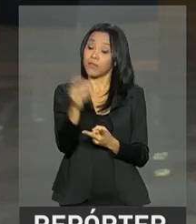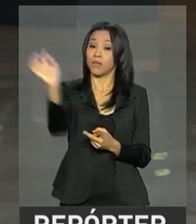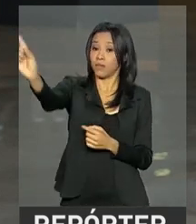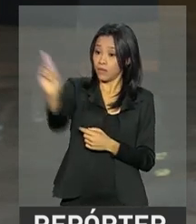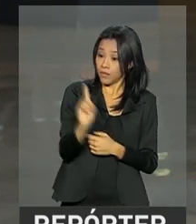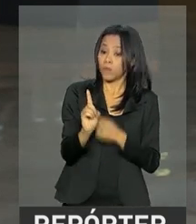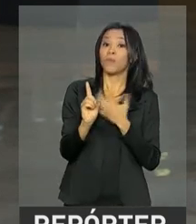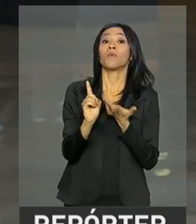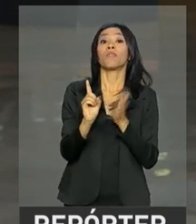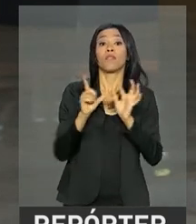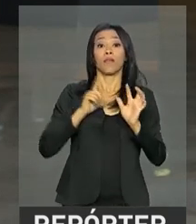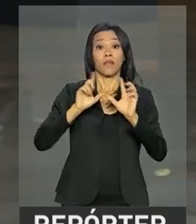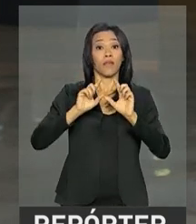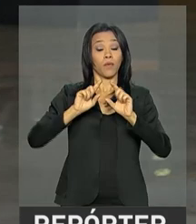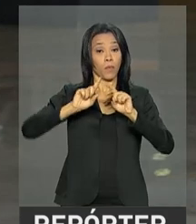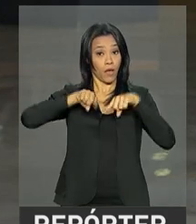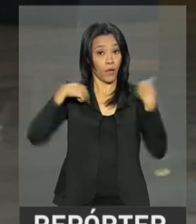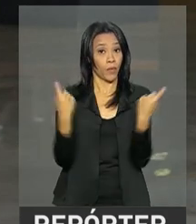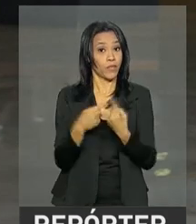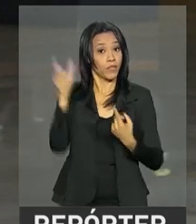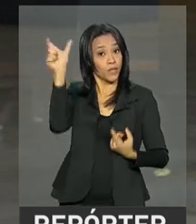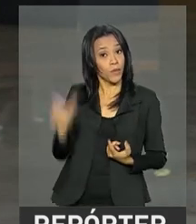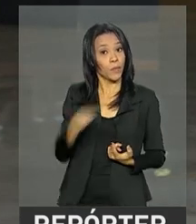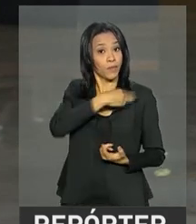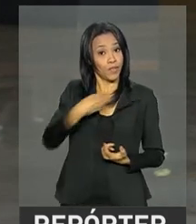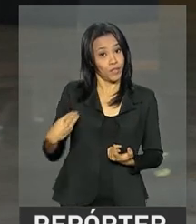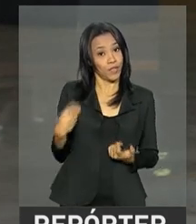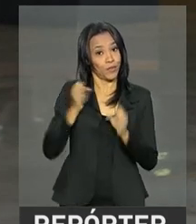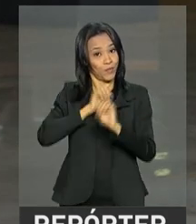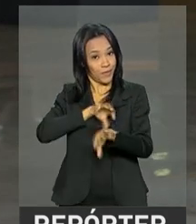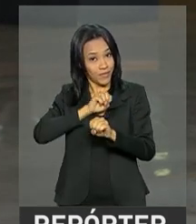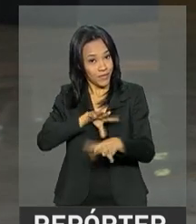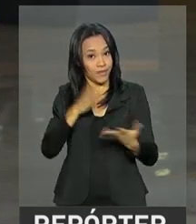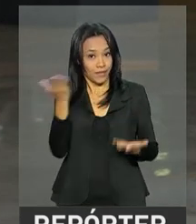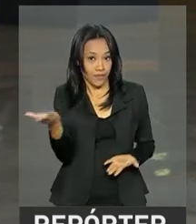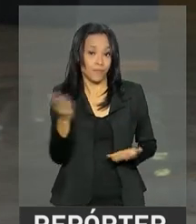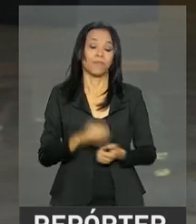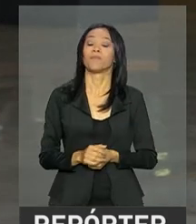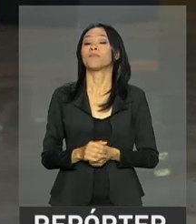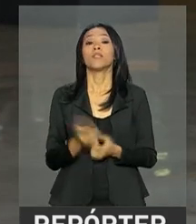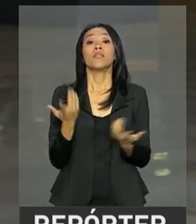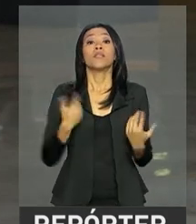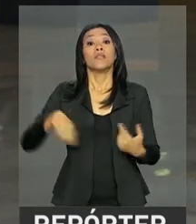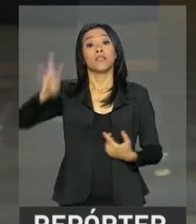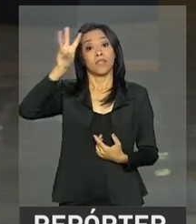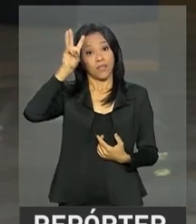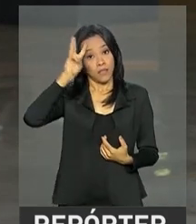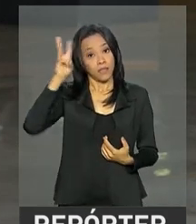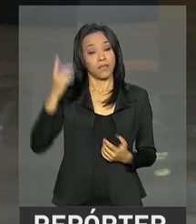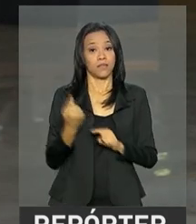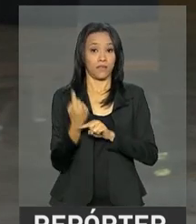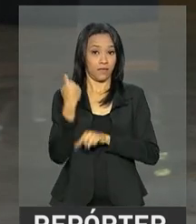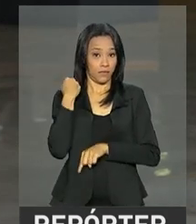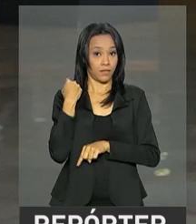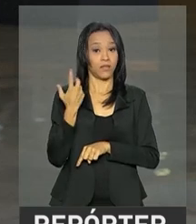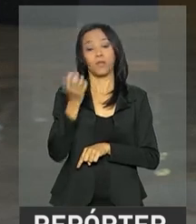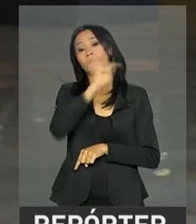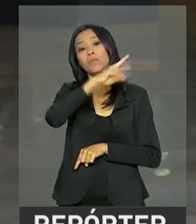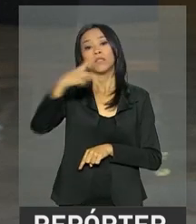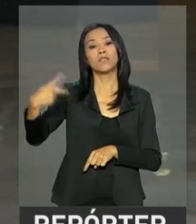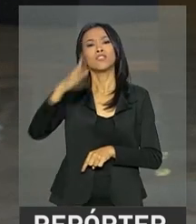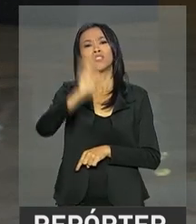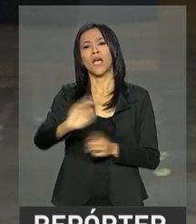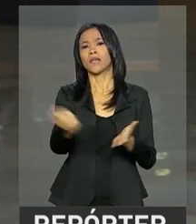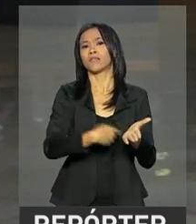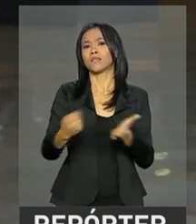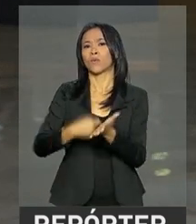temer tem reunião com o ministro da educação rossieli soares e nesta terça feira o presidente michel temer assinou